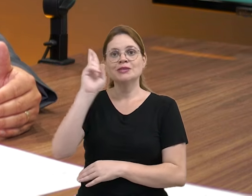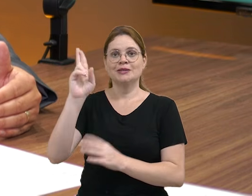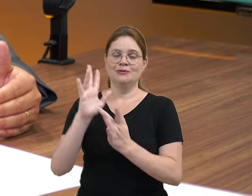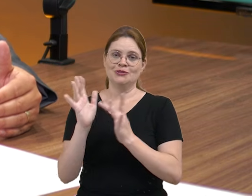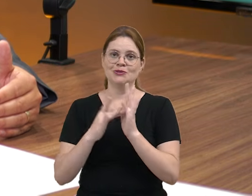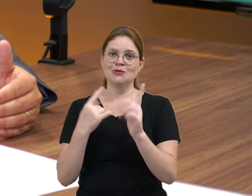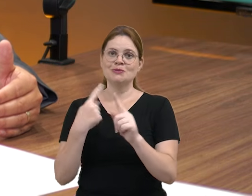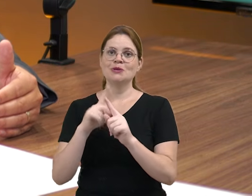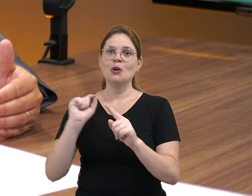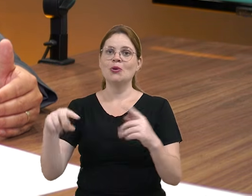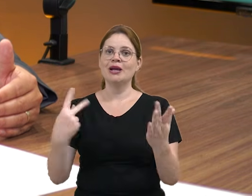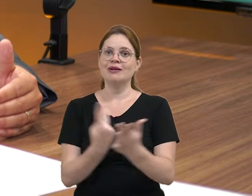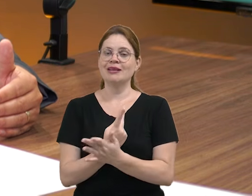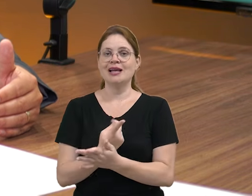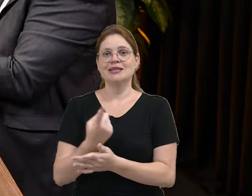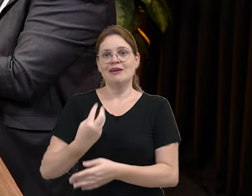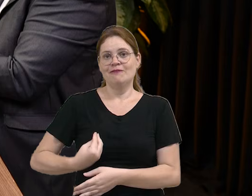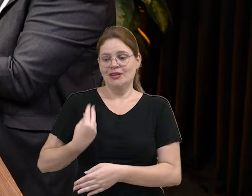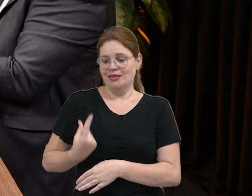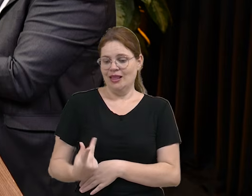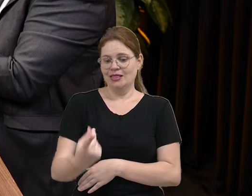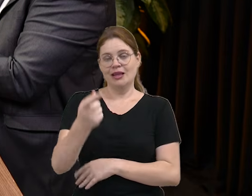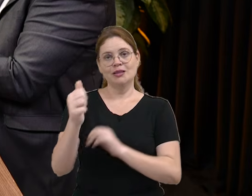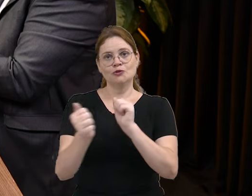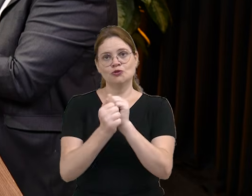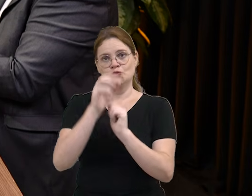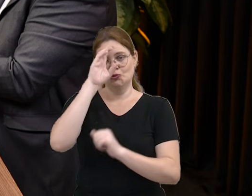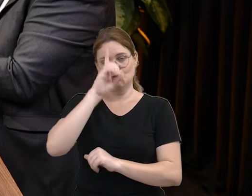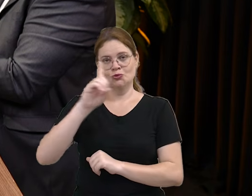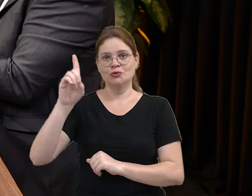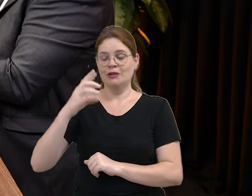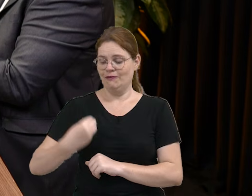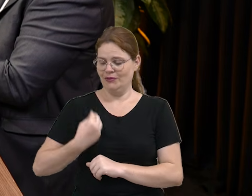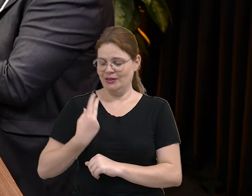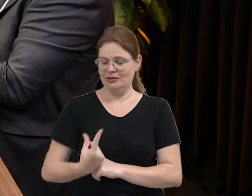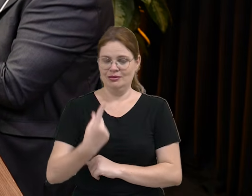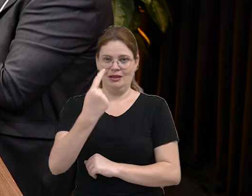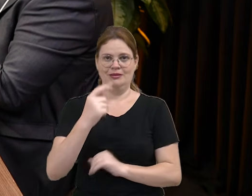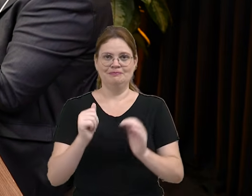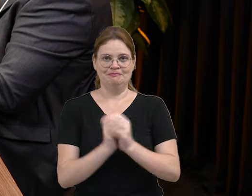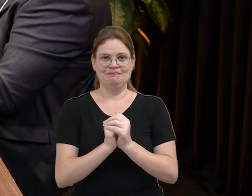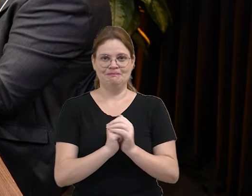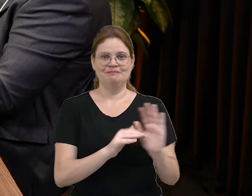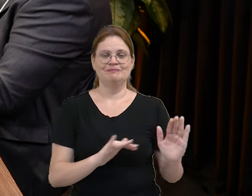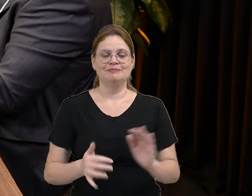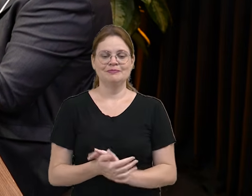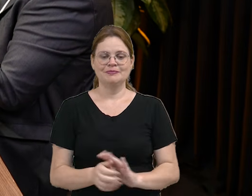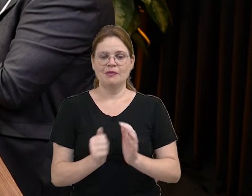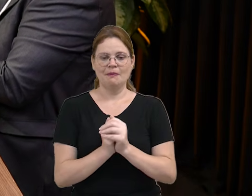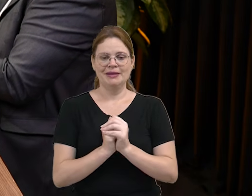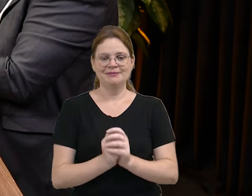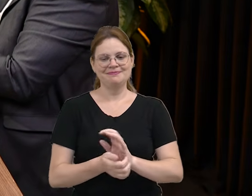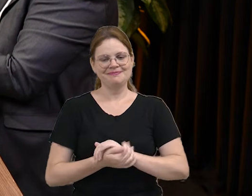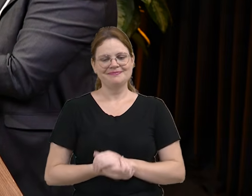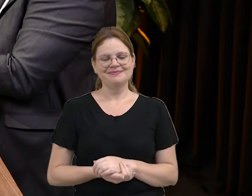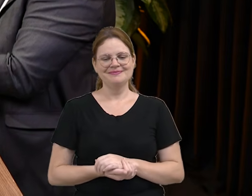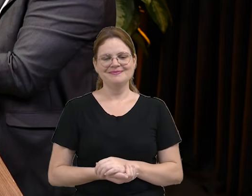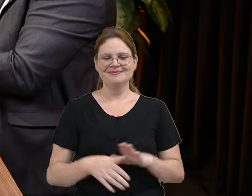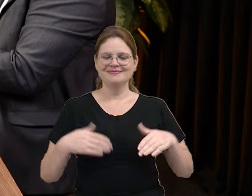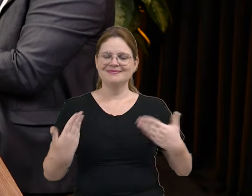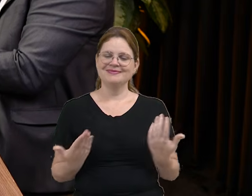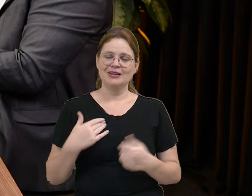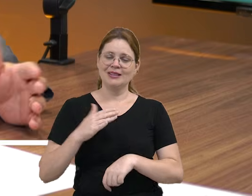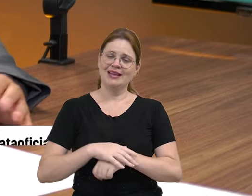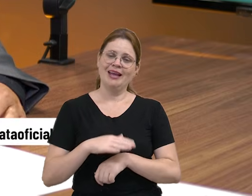porque o que nos espera é uma vida eterna com Deus. Amém. É vida eterna. Louvado seja o Senhor. Amém. Amém?